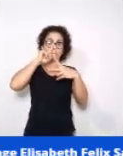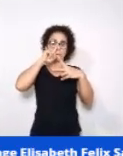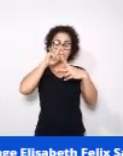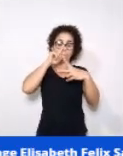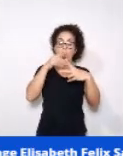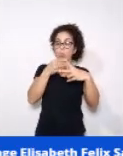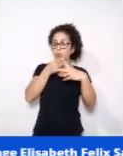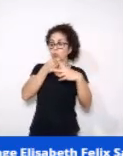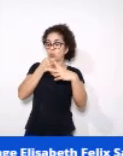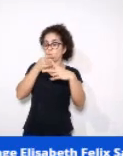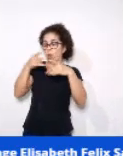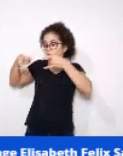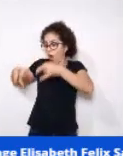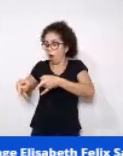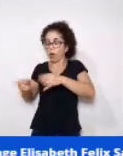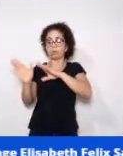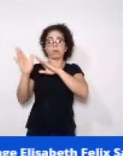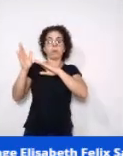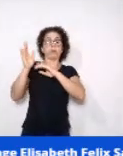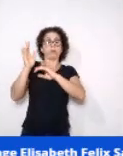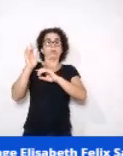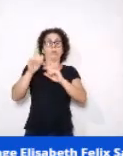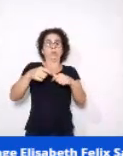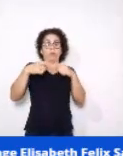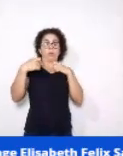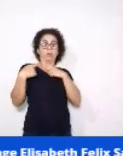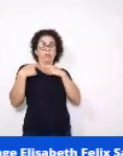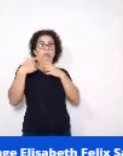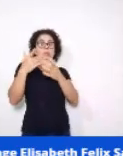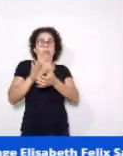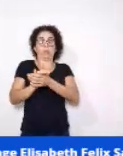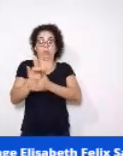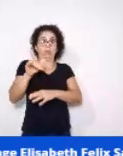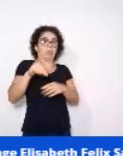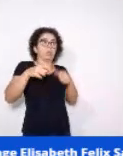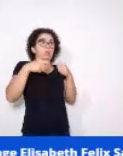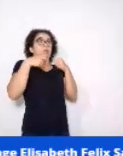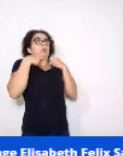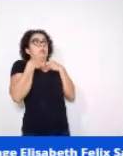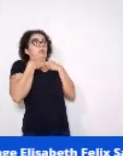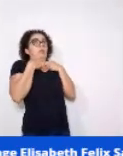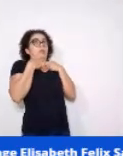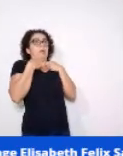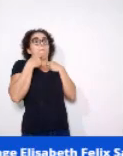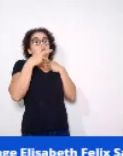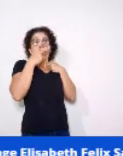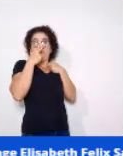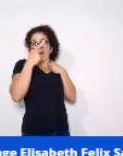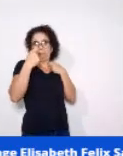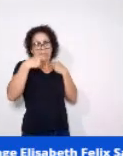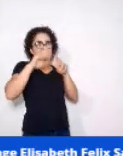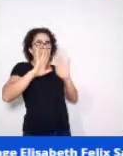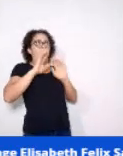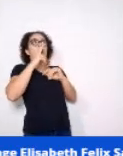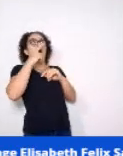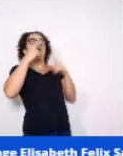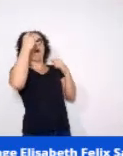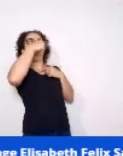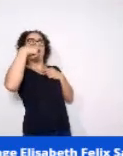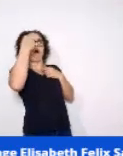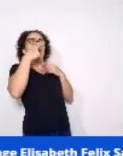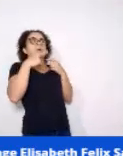cama, a gente não precisa nem fazer a linguagem corporal dele para ver que ele está com medo, certo? Então, ele está lá,